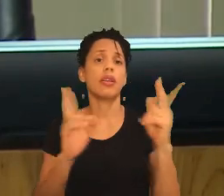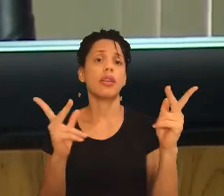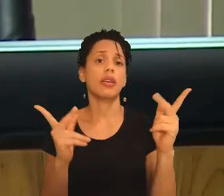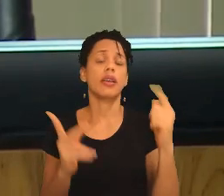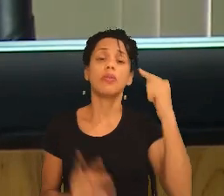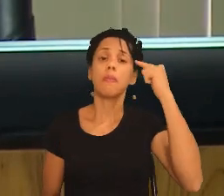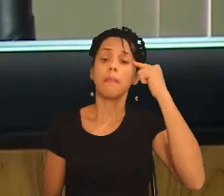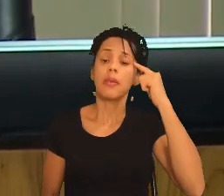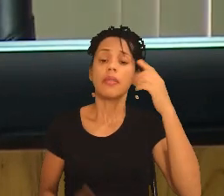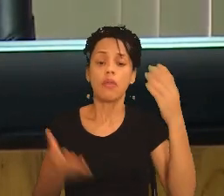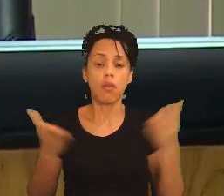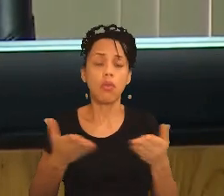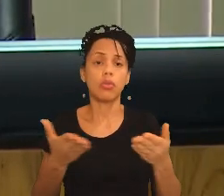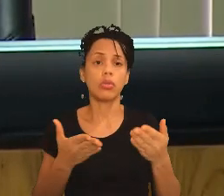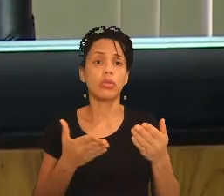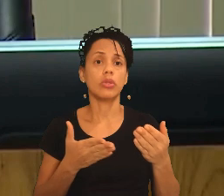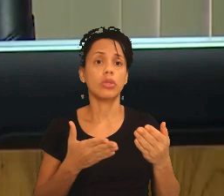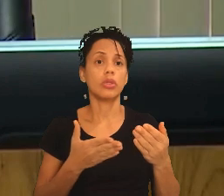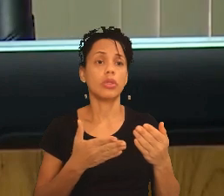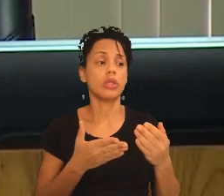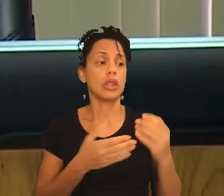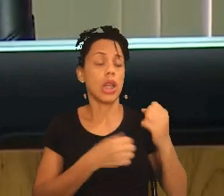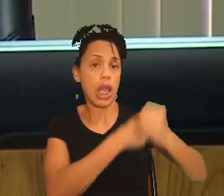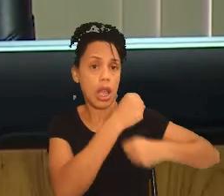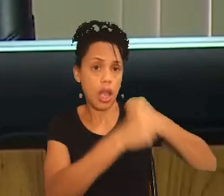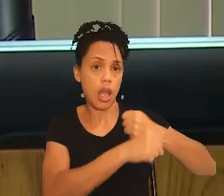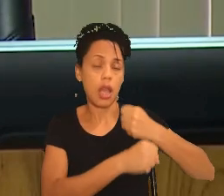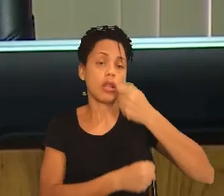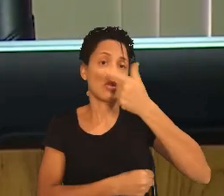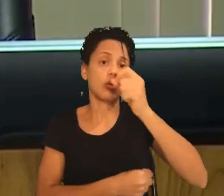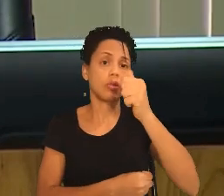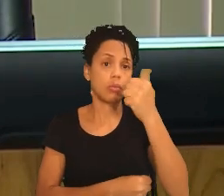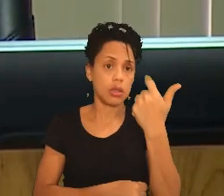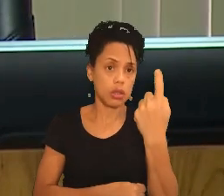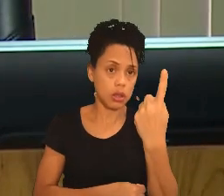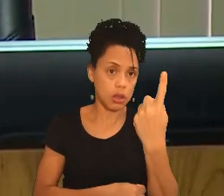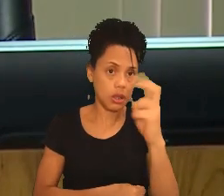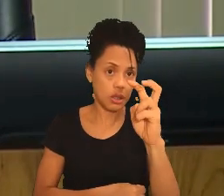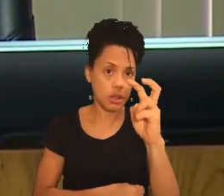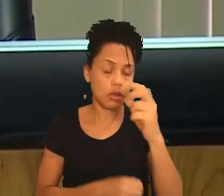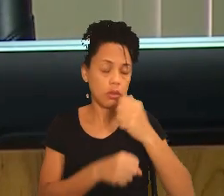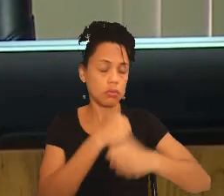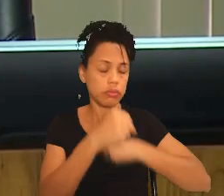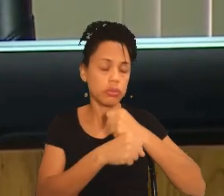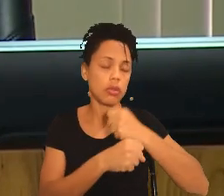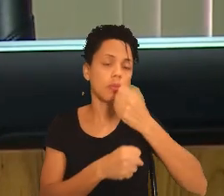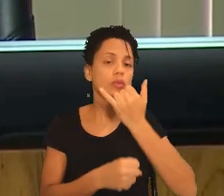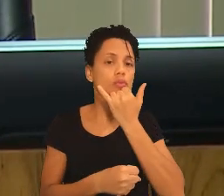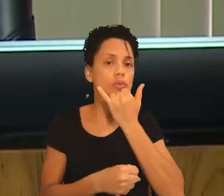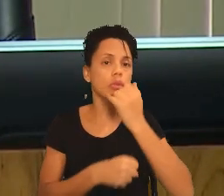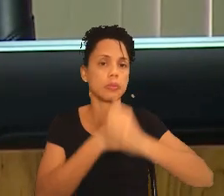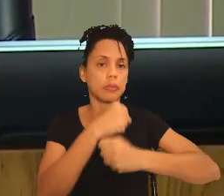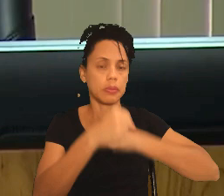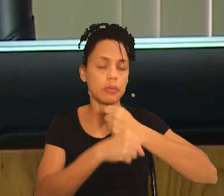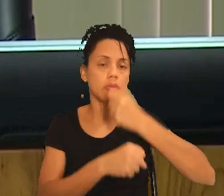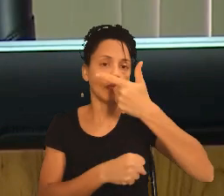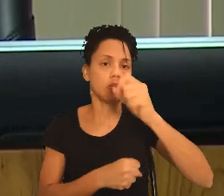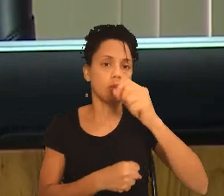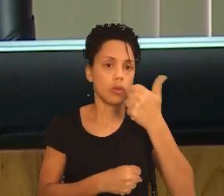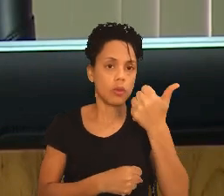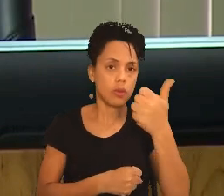Falar que o povo dele não tem acesso aos direitos humanos é loucura. Mas para nós é presente,